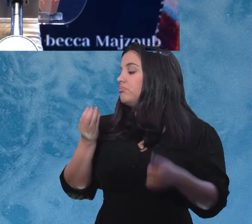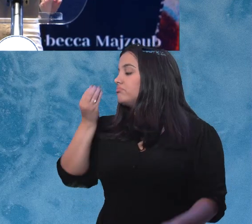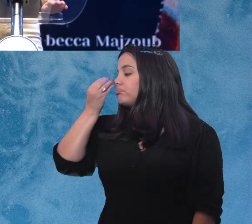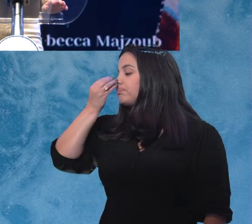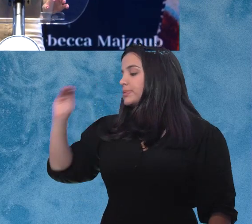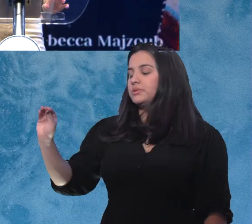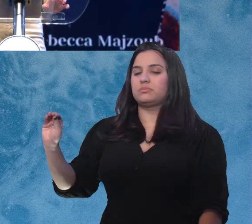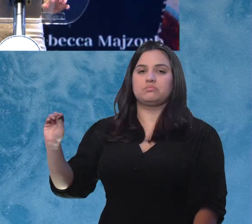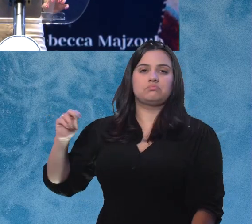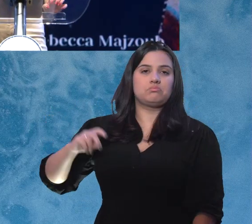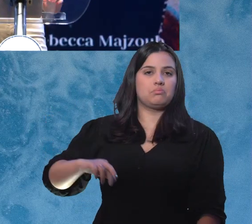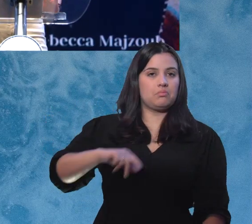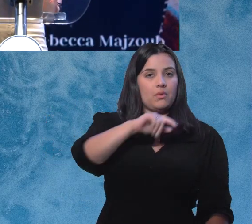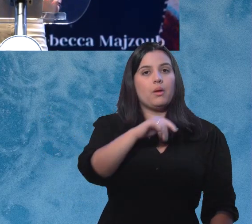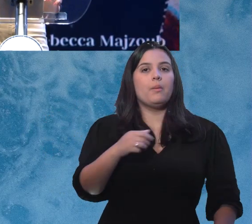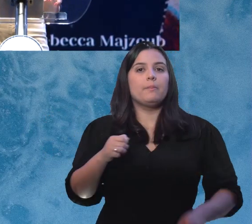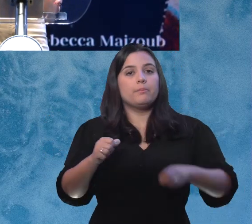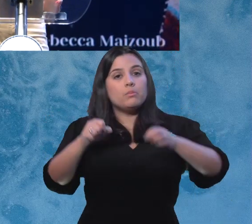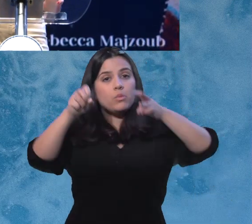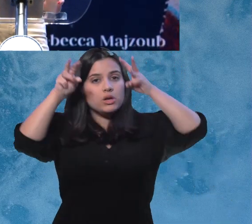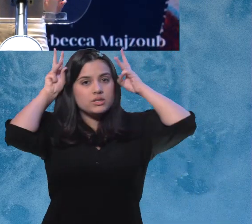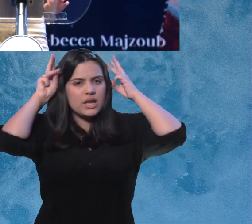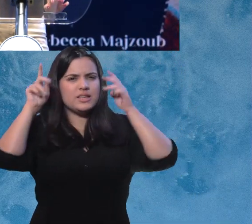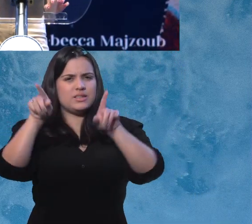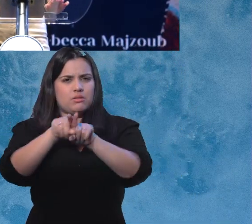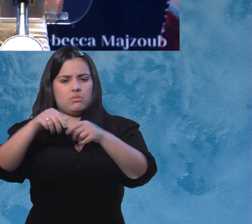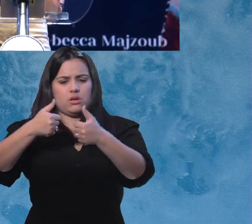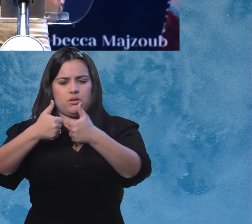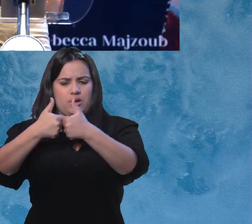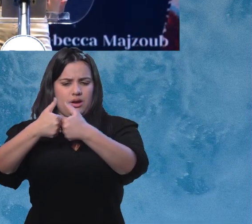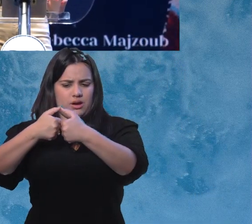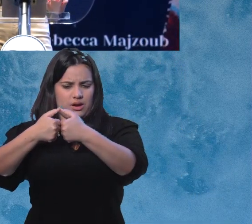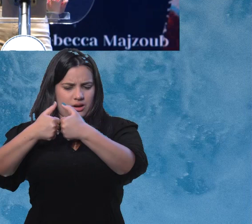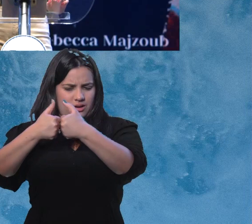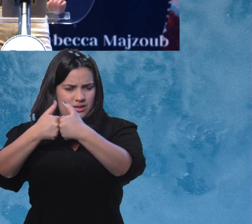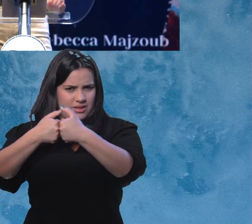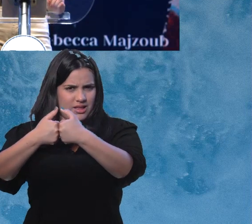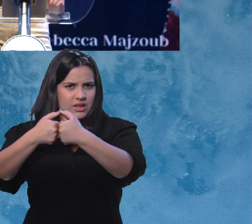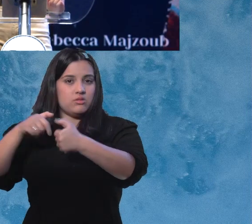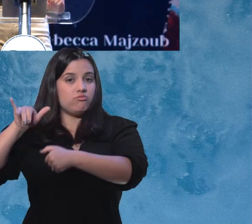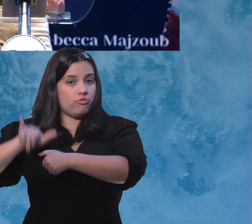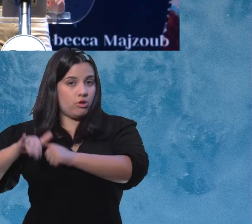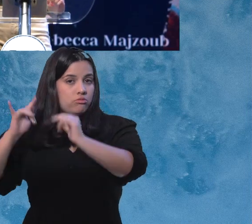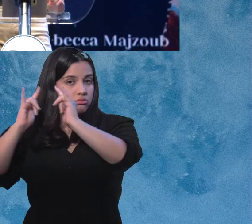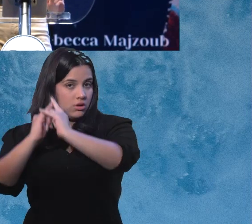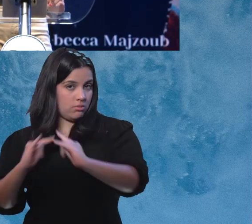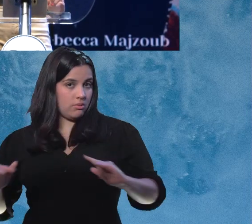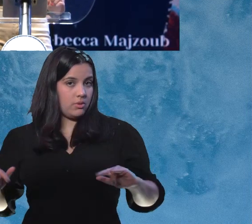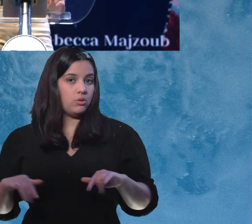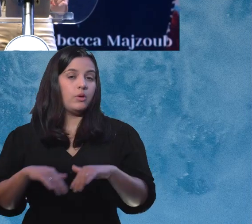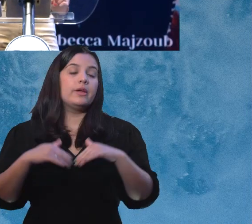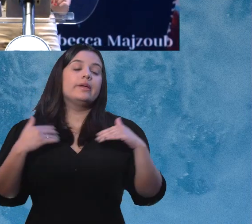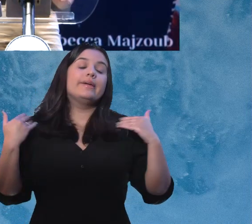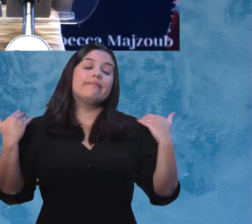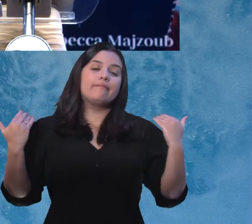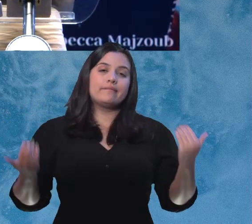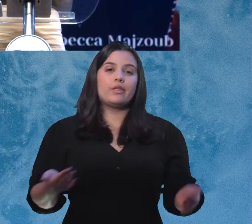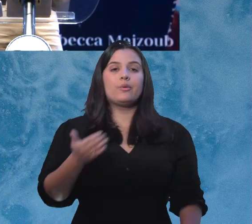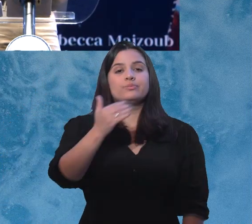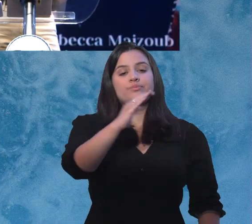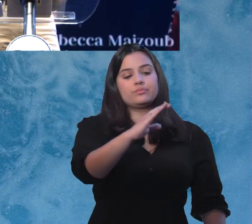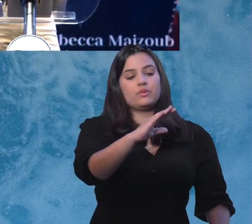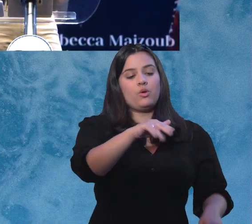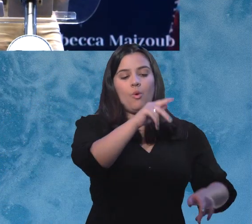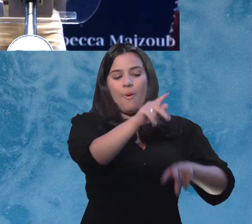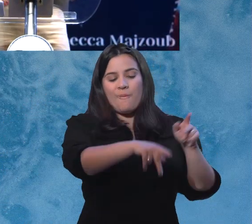Moisés e a arca da aliança do Senhor terem ficado no acampamento. Então os amalequitas e cananeus que viviam naqueles montes desceram, derrotaram os